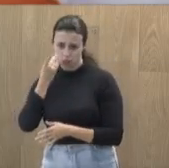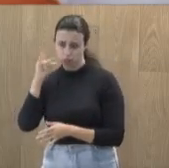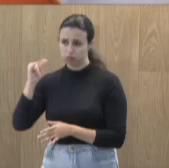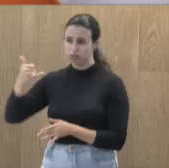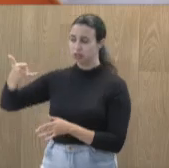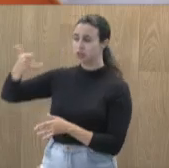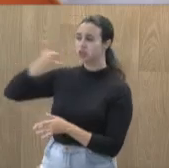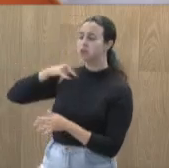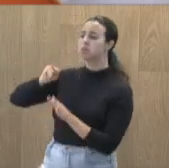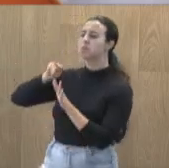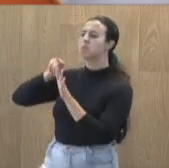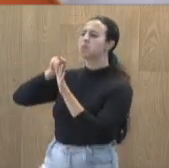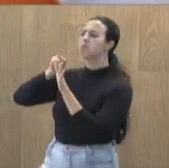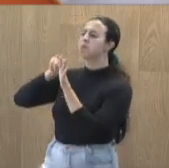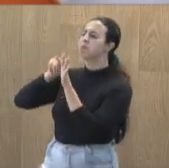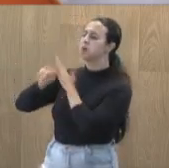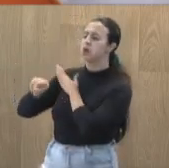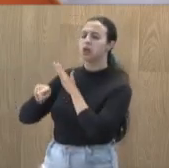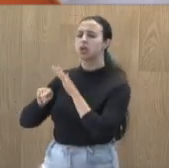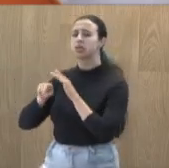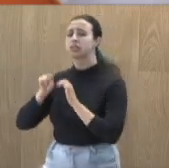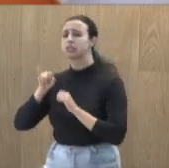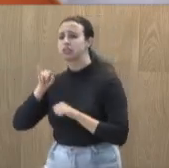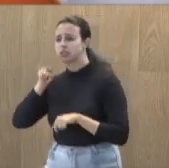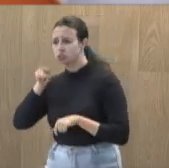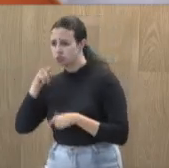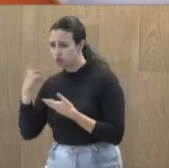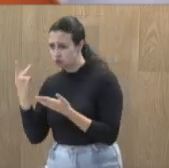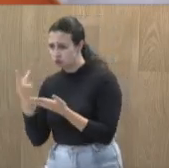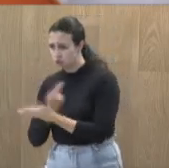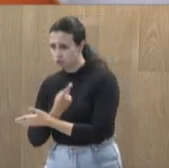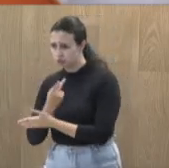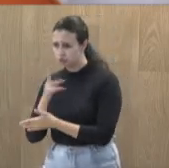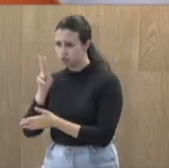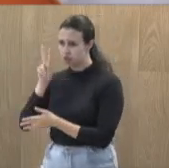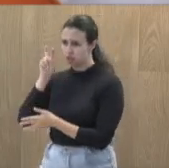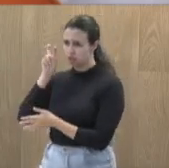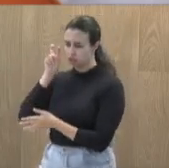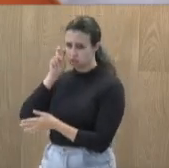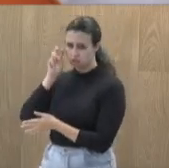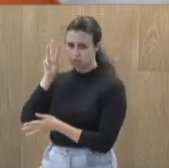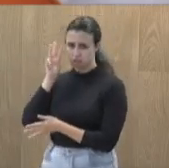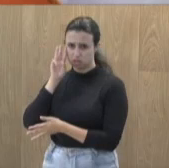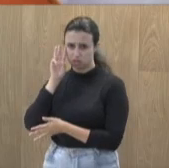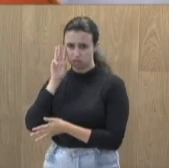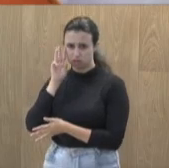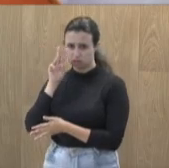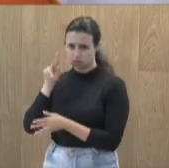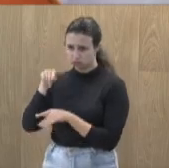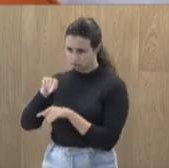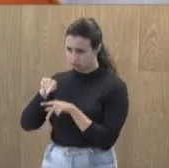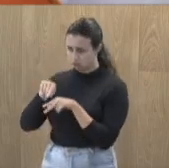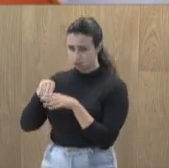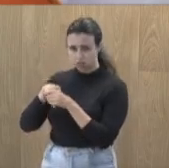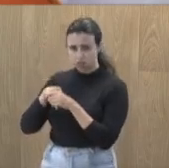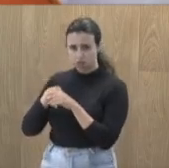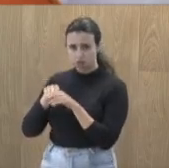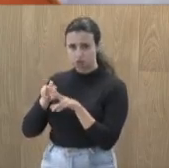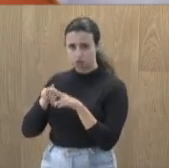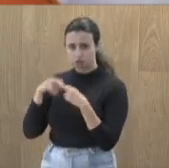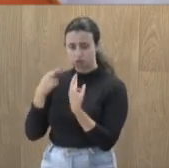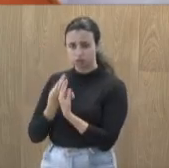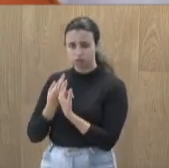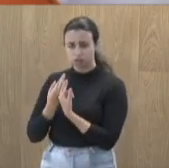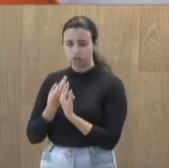eu perguntei, Cleitinho, isso aconteceu, foi terça e quinta no plenário? Ele falou, não. Falei, então é futrica. Porque na terça e